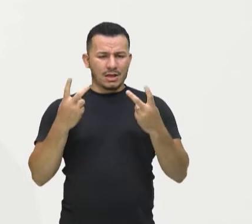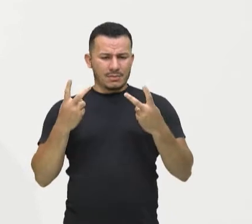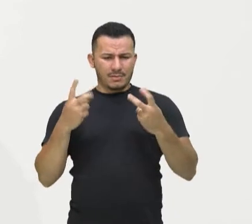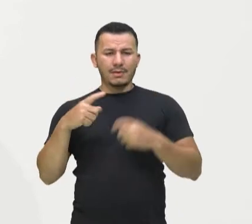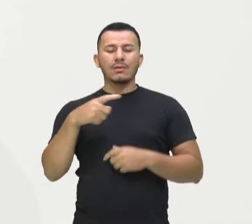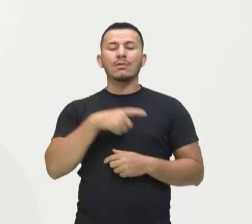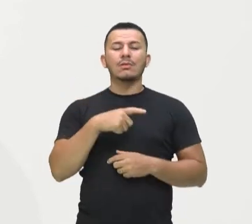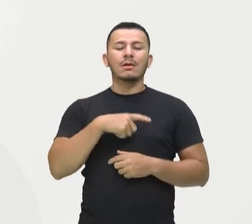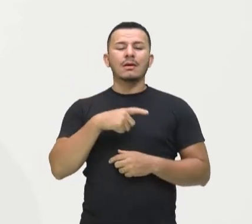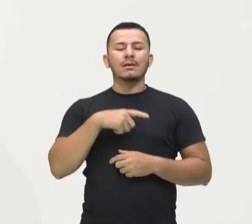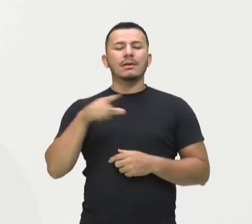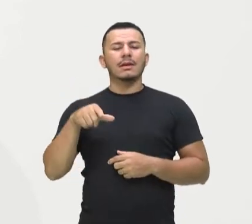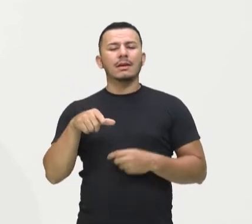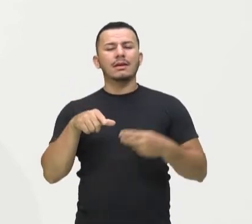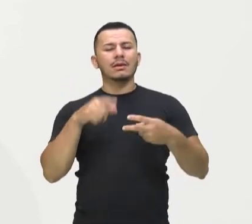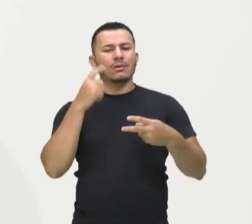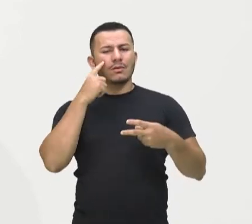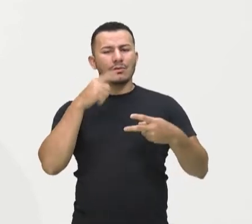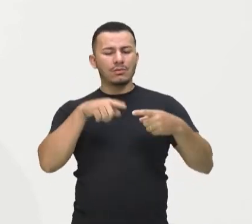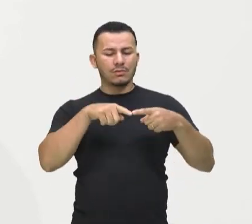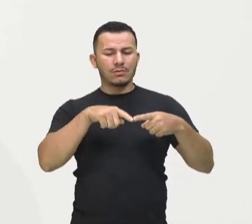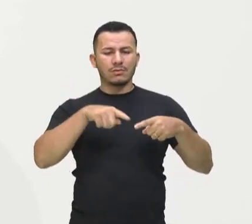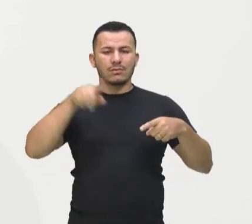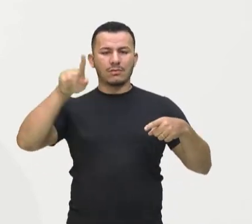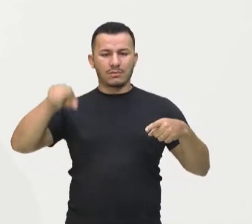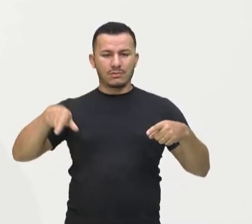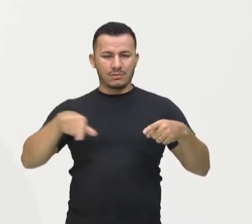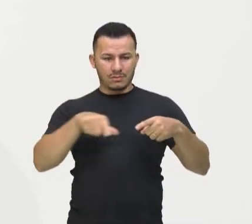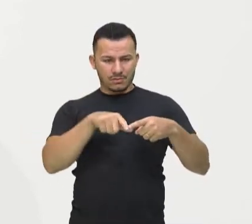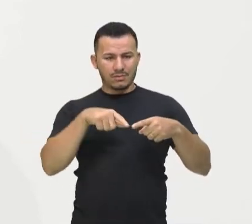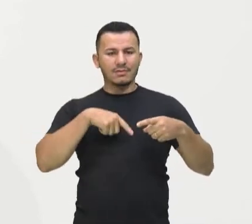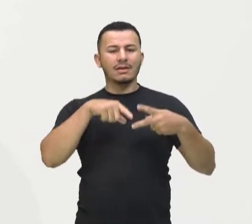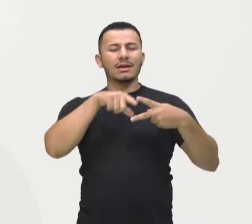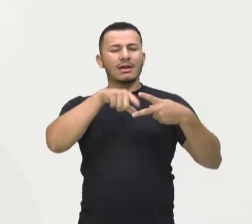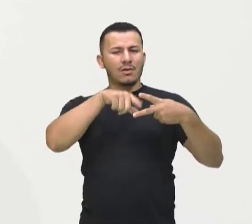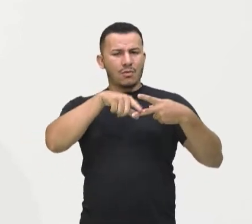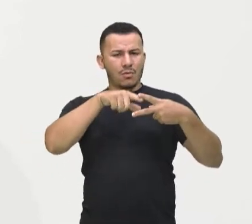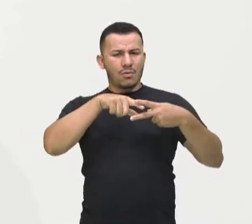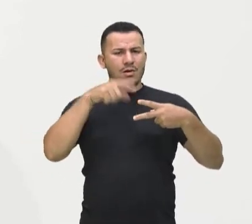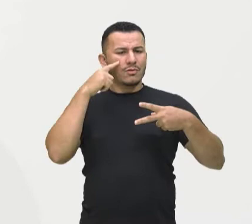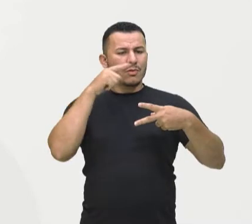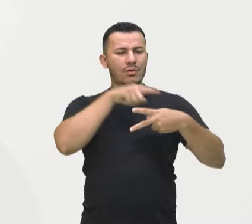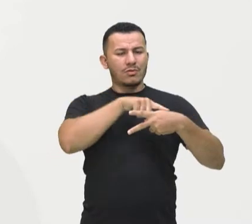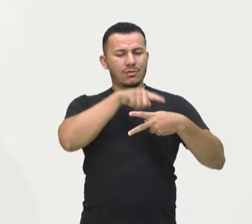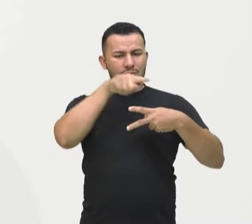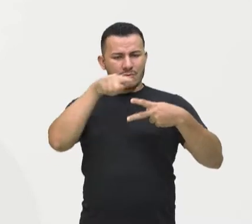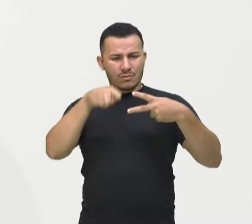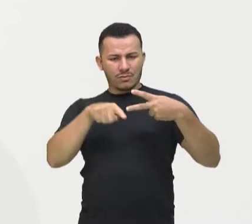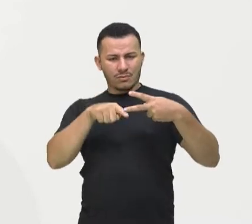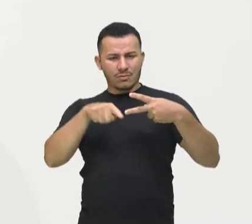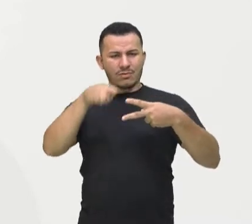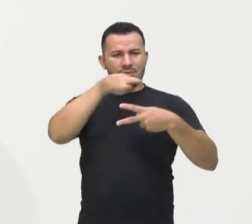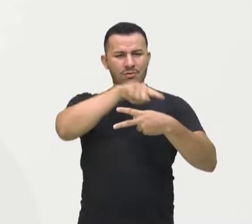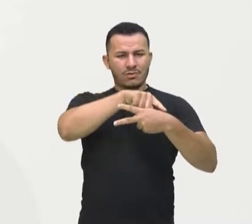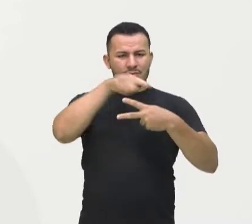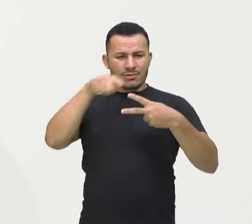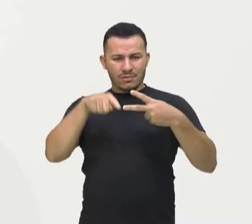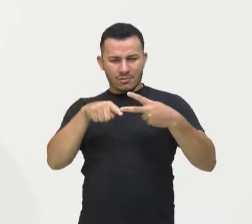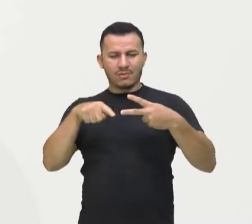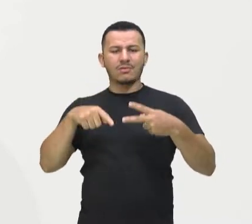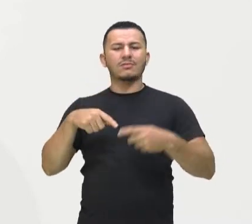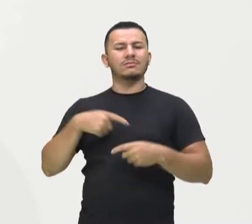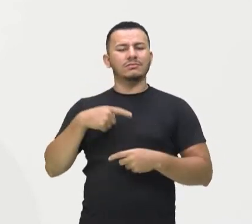temos aqui, ó, nós temos um ângulo suplementar, aqui também, ó, aqui